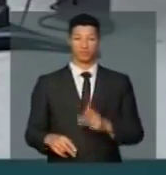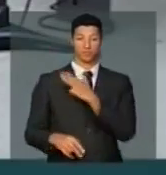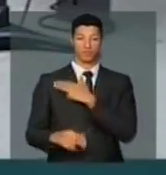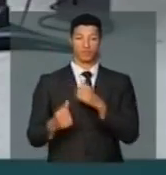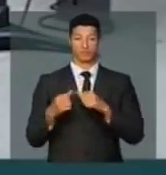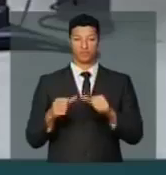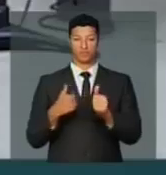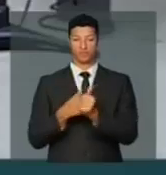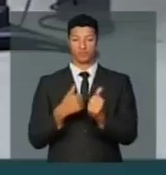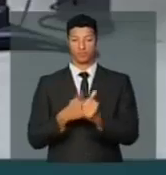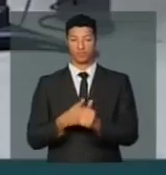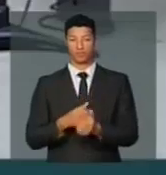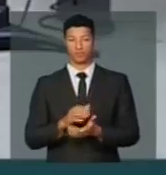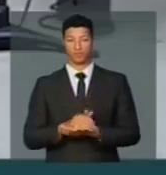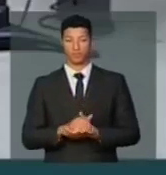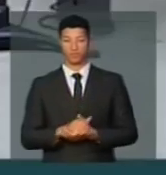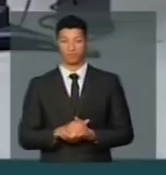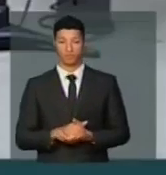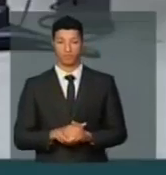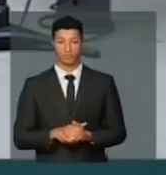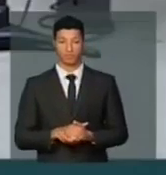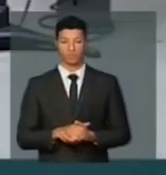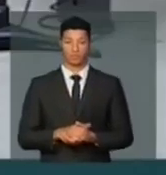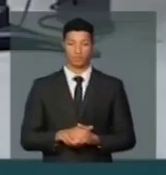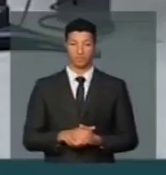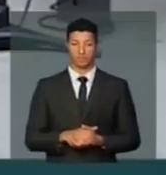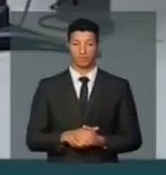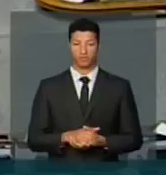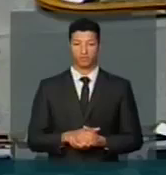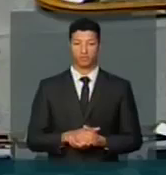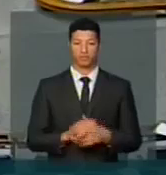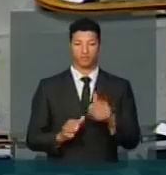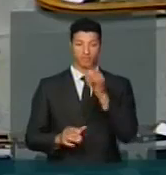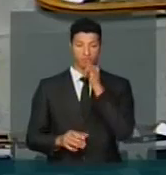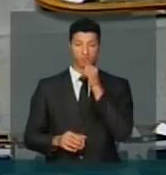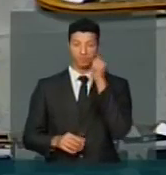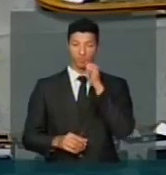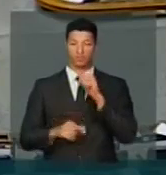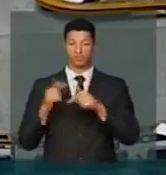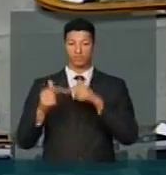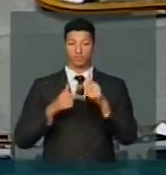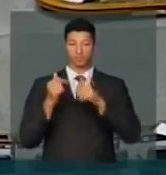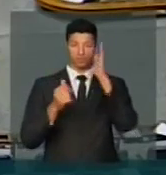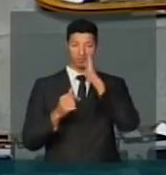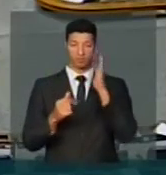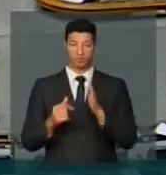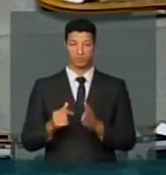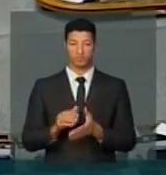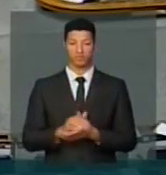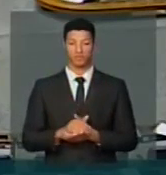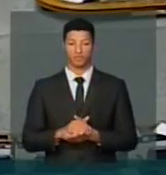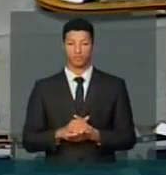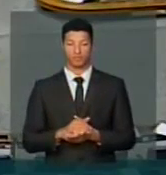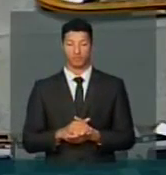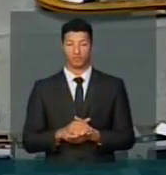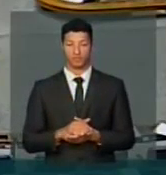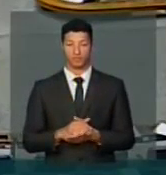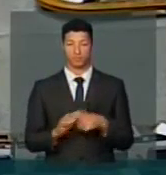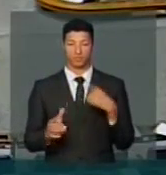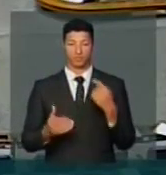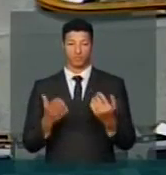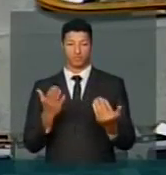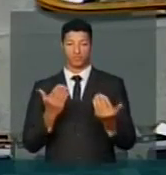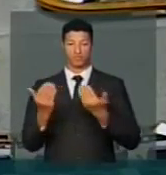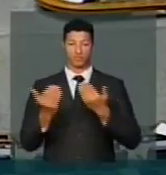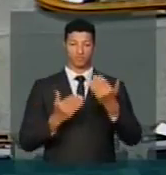esteja muito próxima. Muito obrigado, deputada Mara. Vossa Excelência, que é o exemplo da mulher trabalhadora brasileira. Quando nós comparamos